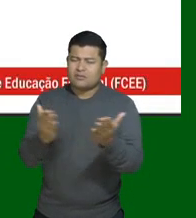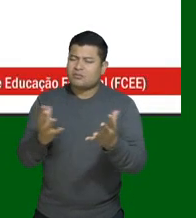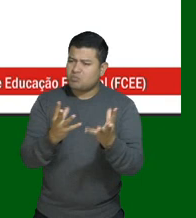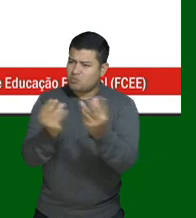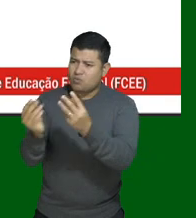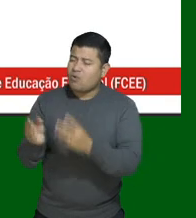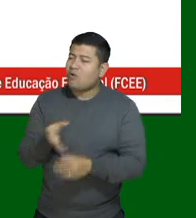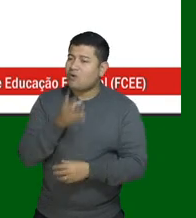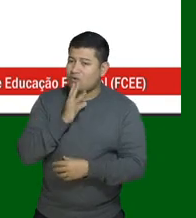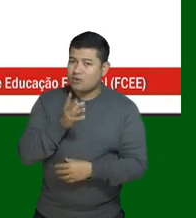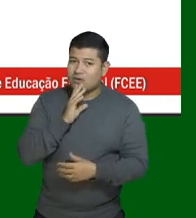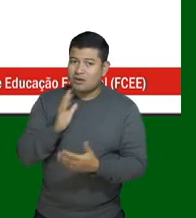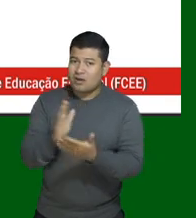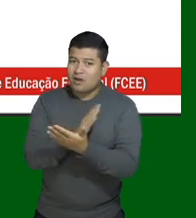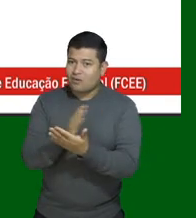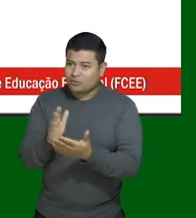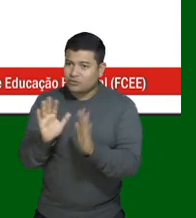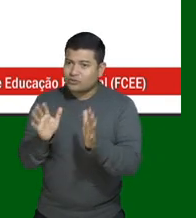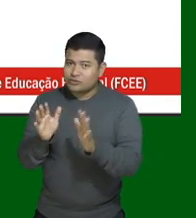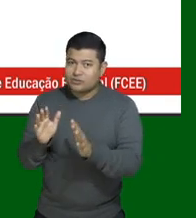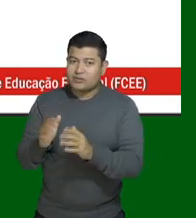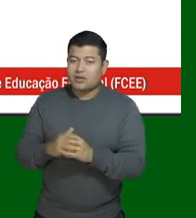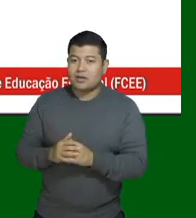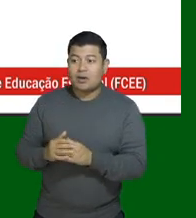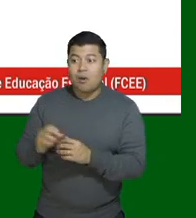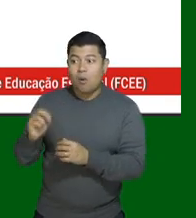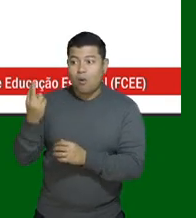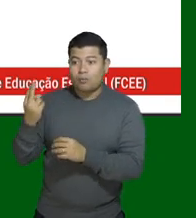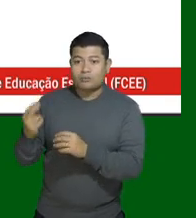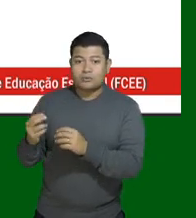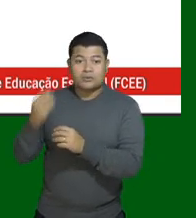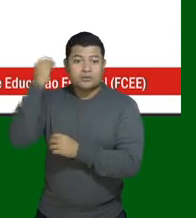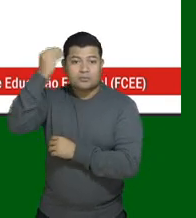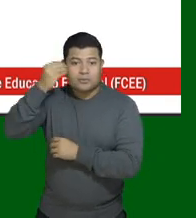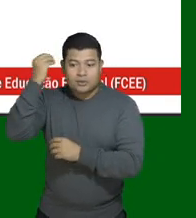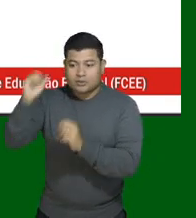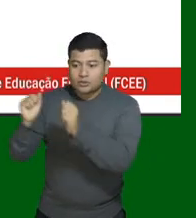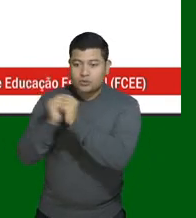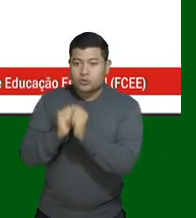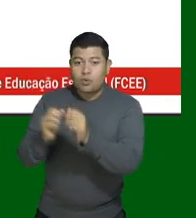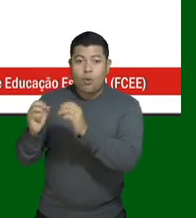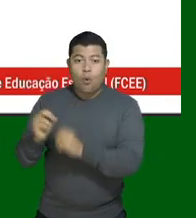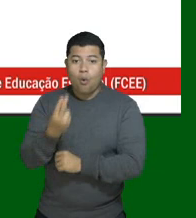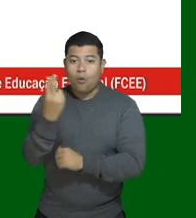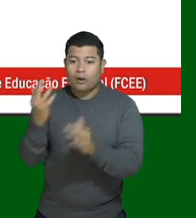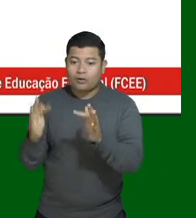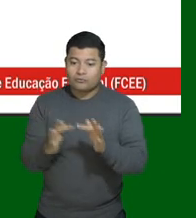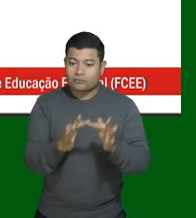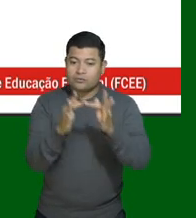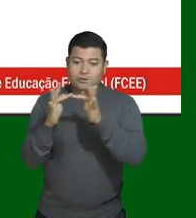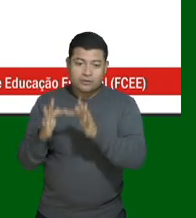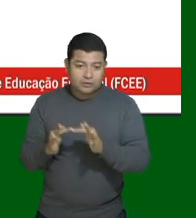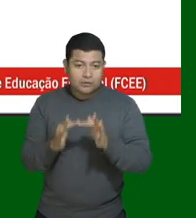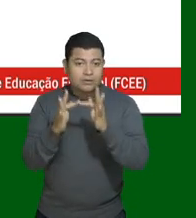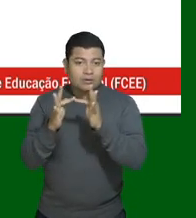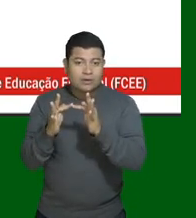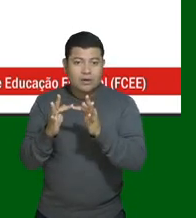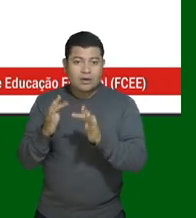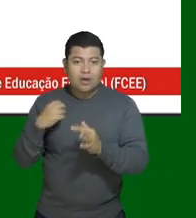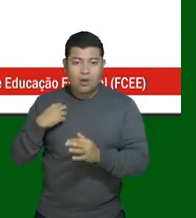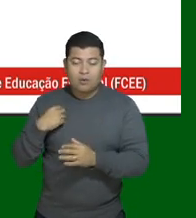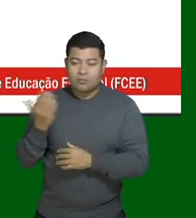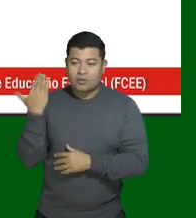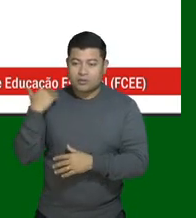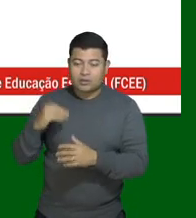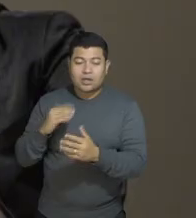já conheço ou pela estrada da educação, ou pela fundação, ou pela minha vida acadêmica